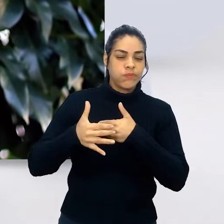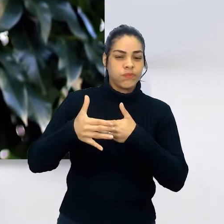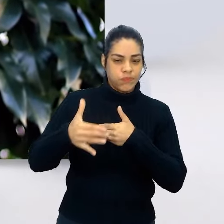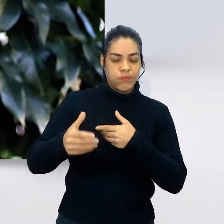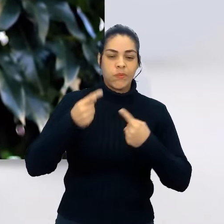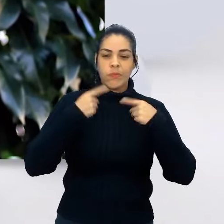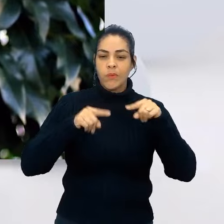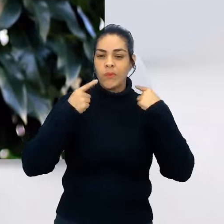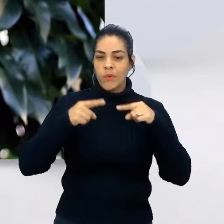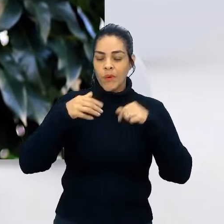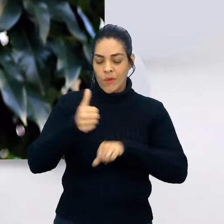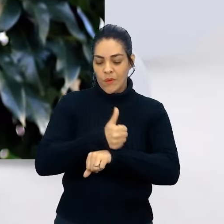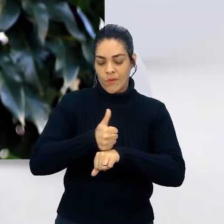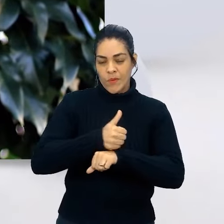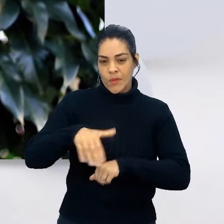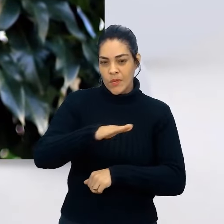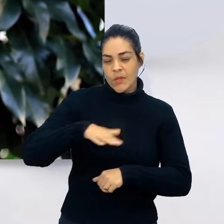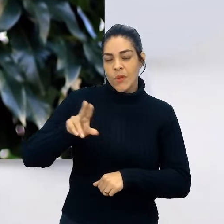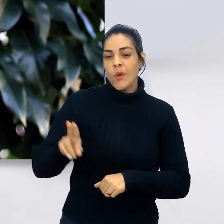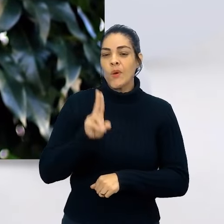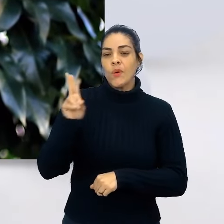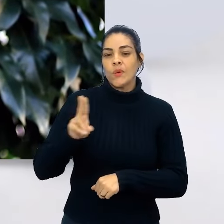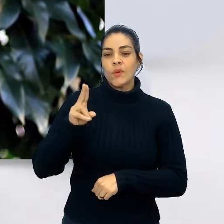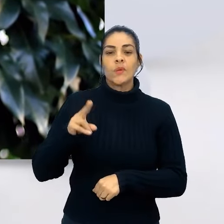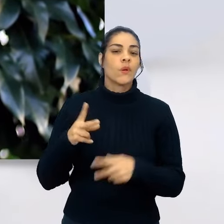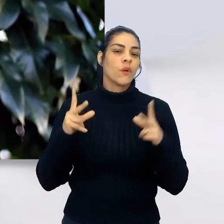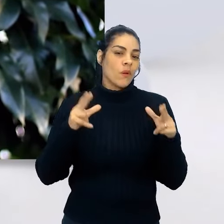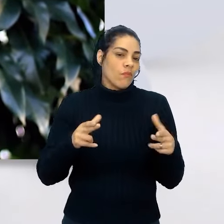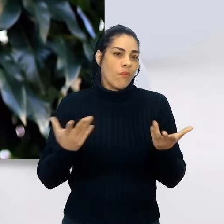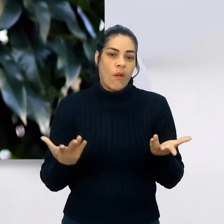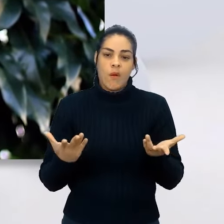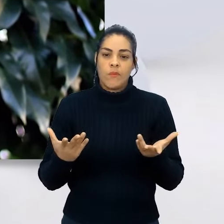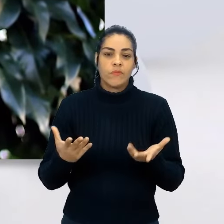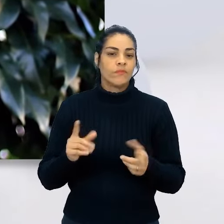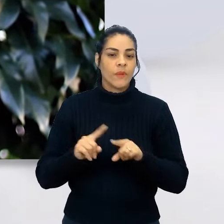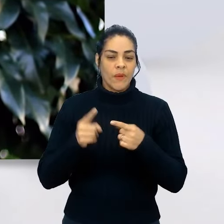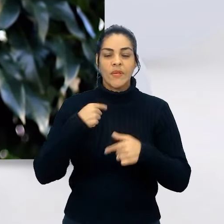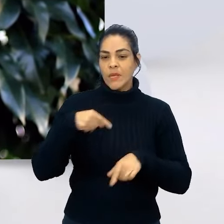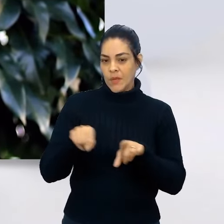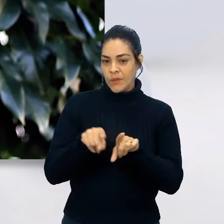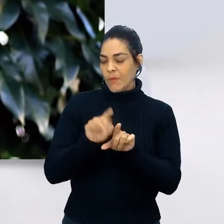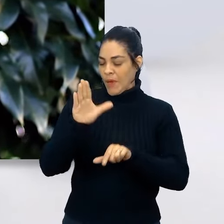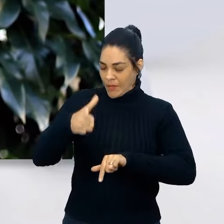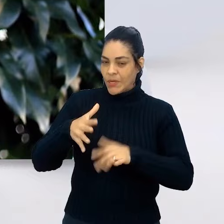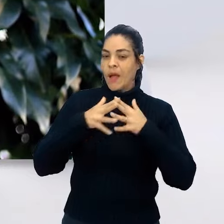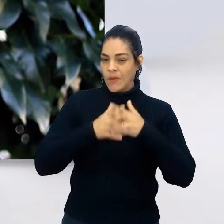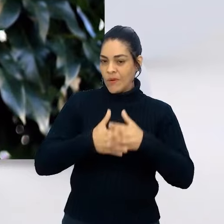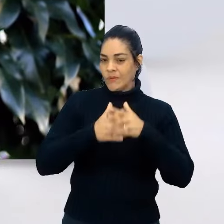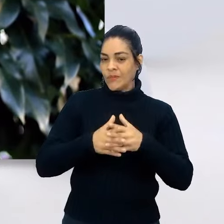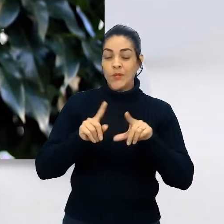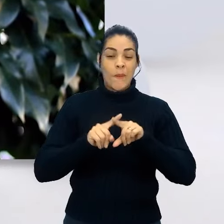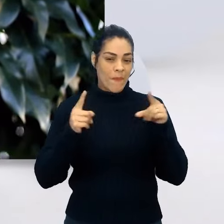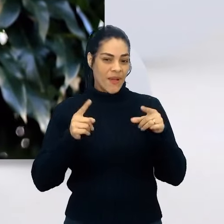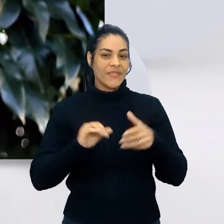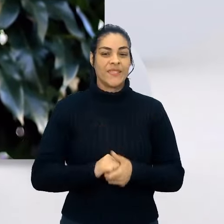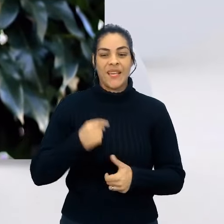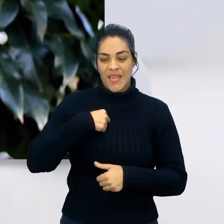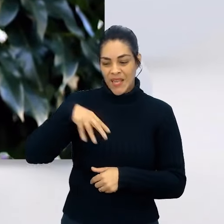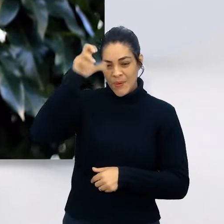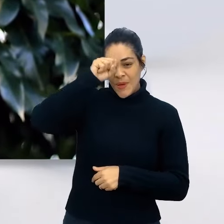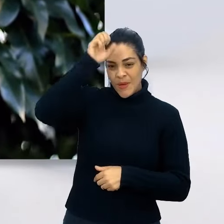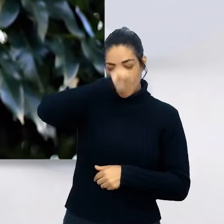área. Muita gente usou por muito tempo como se fosse a mesma coisa. E eu mesmo já devo ter confundido isso algumas vezes. Mas eu